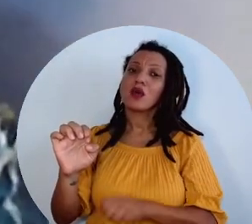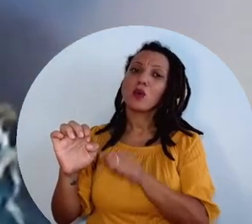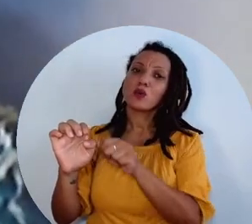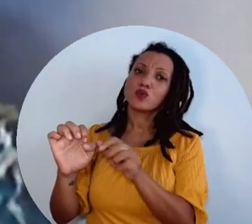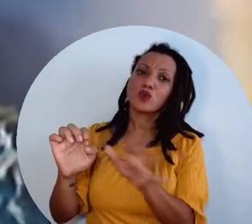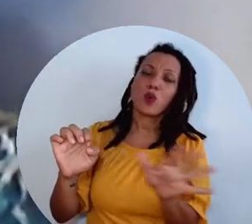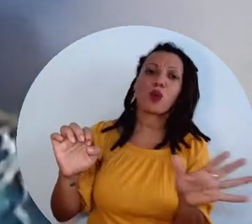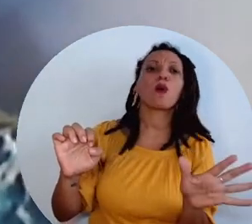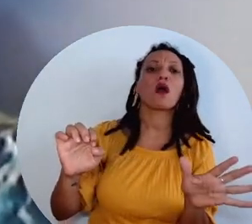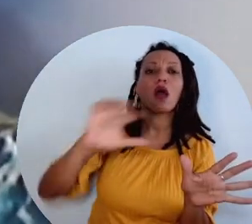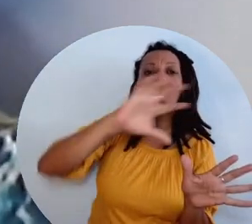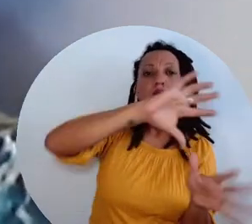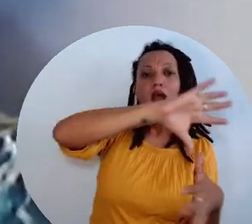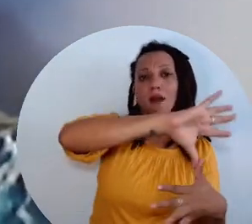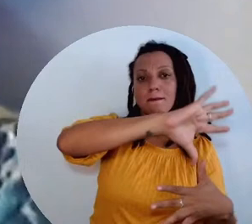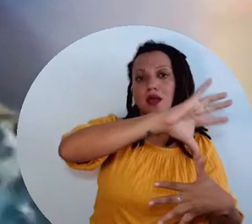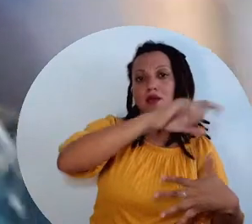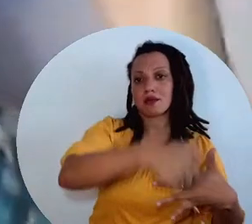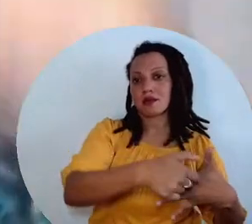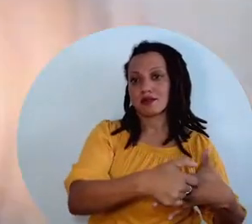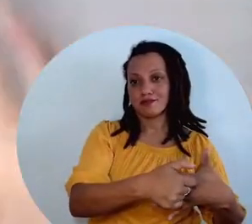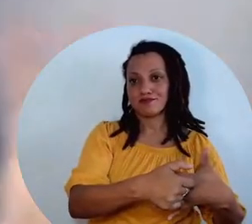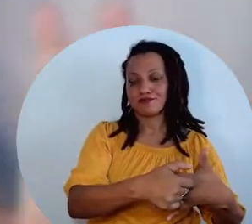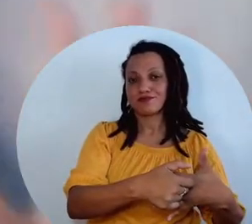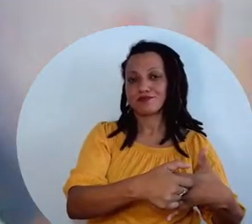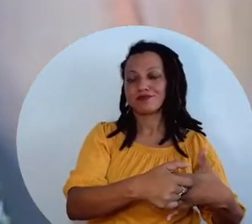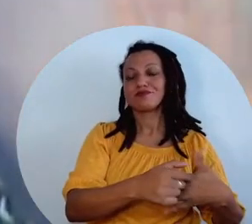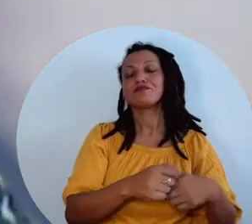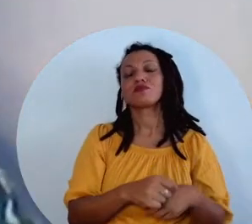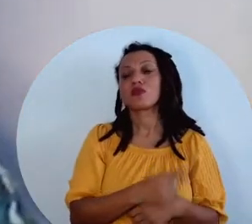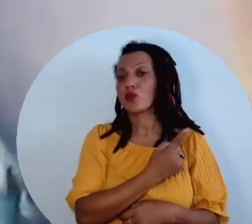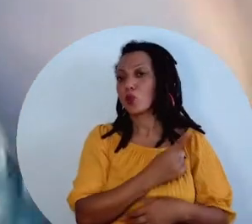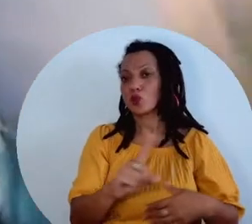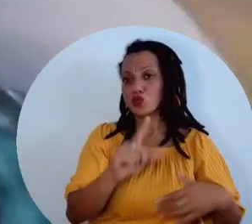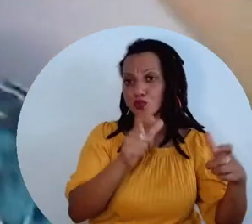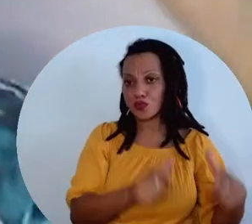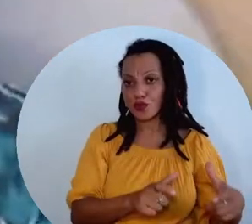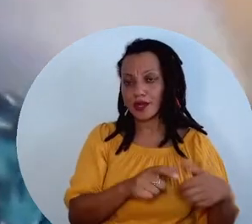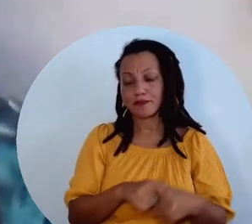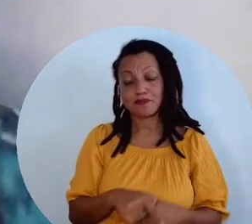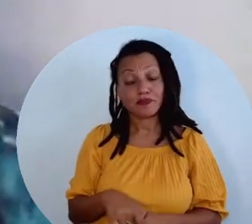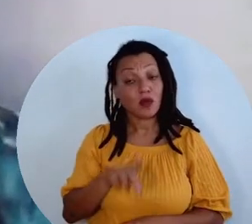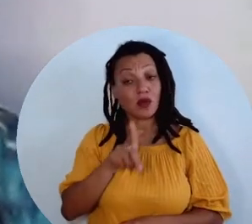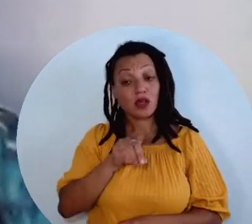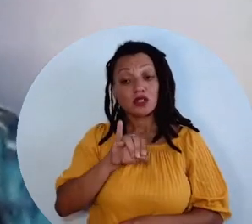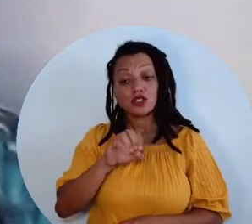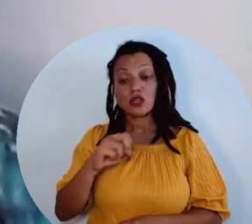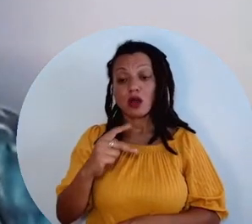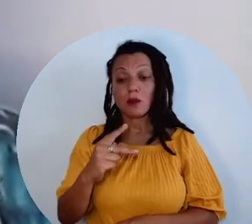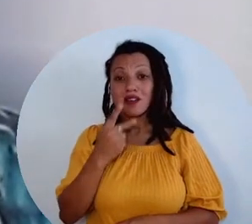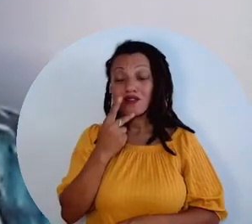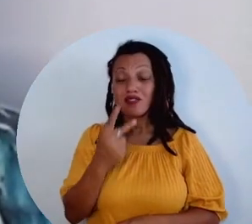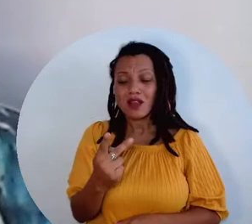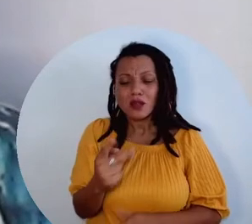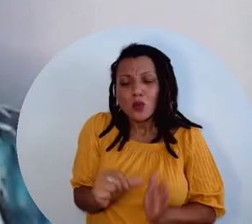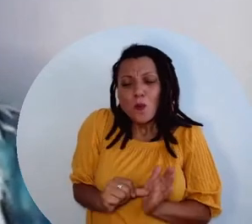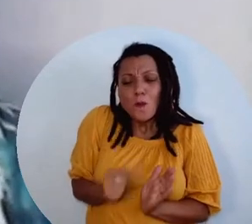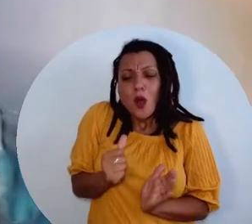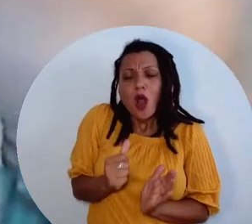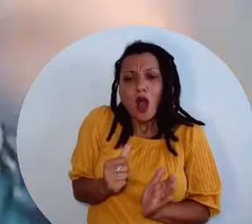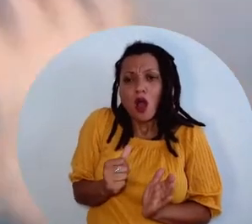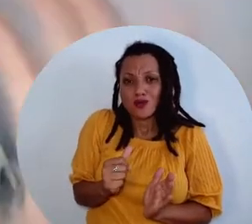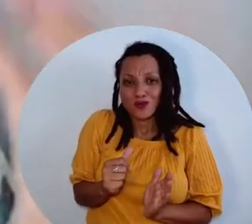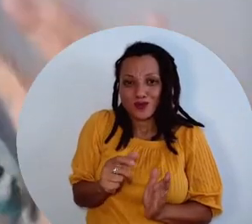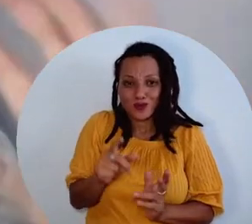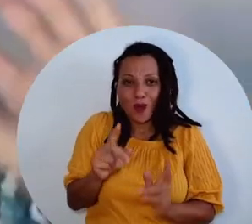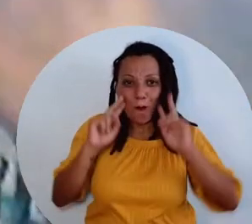o ser humano tenha sido o território da América. Então Diop está assim, está falando nesses primeiros tempos da humanidade.